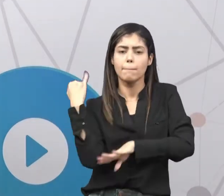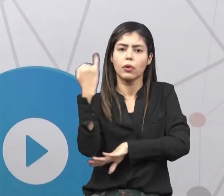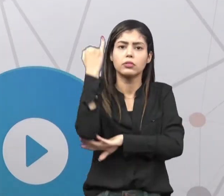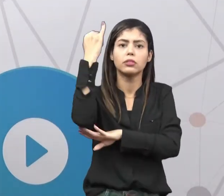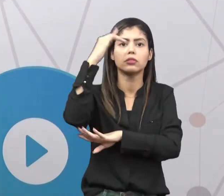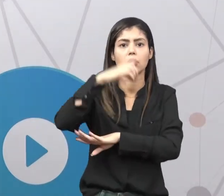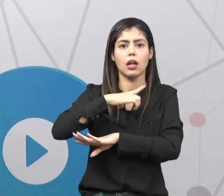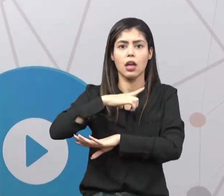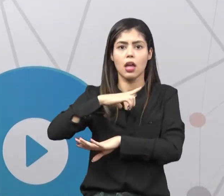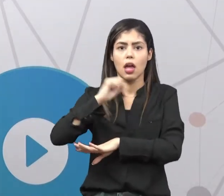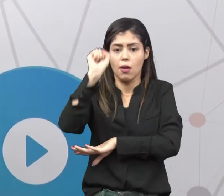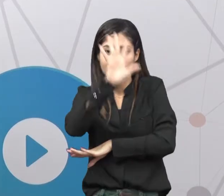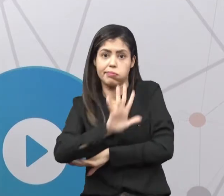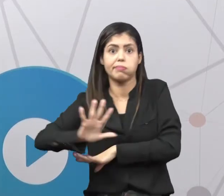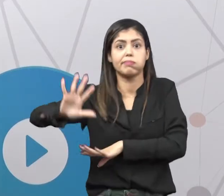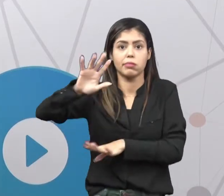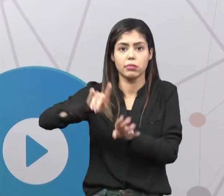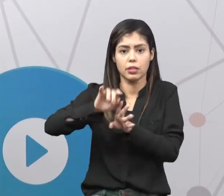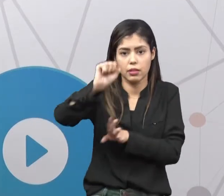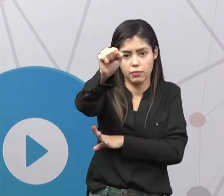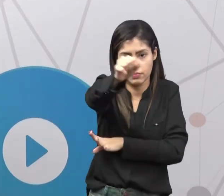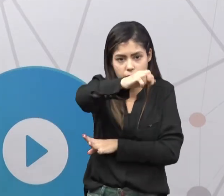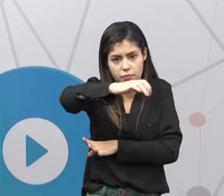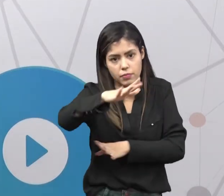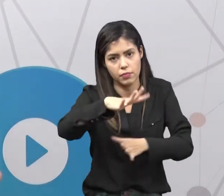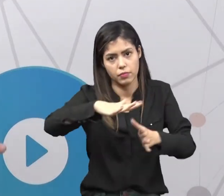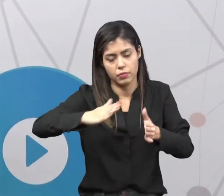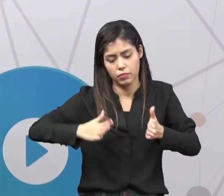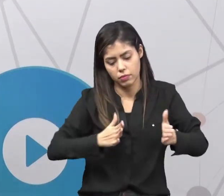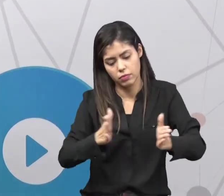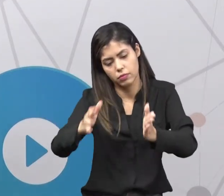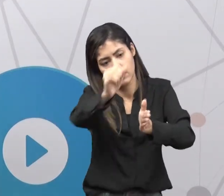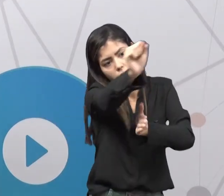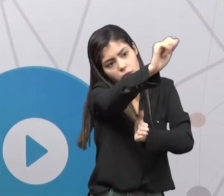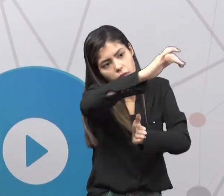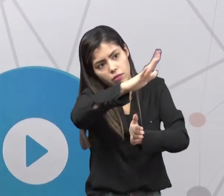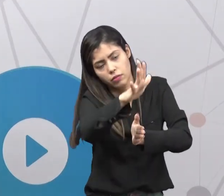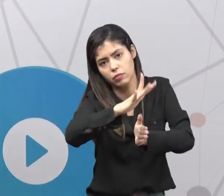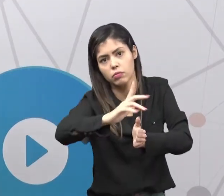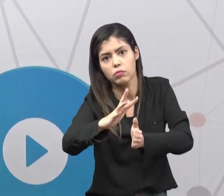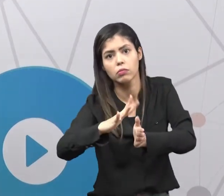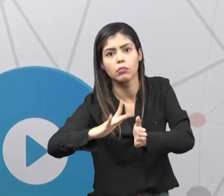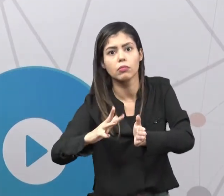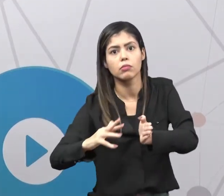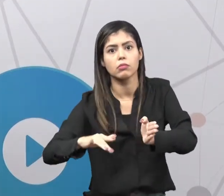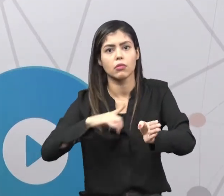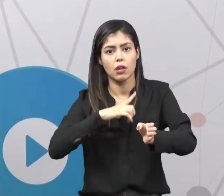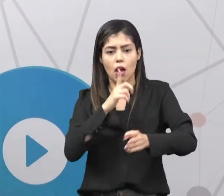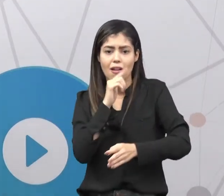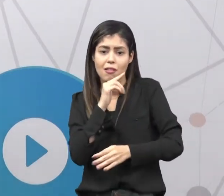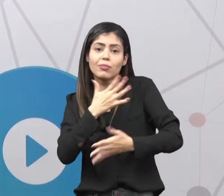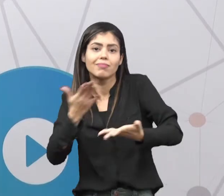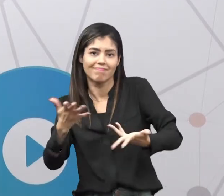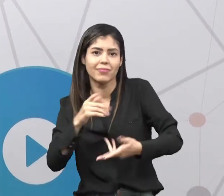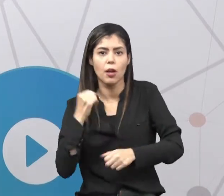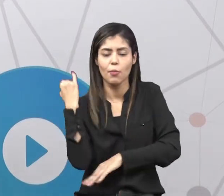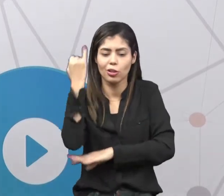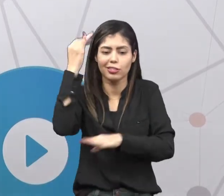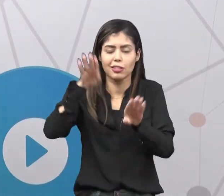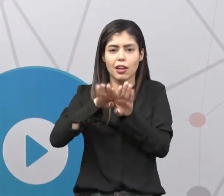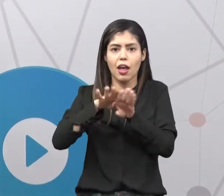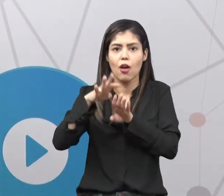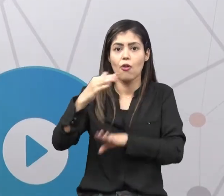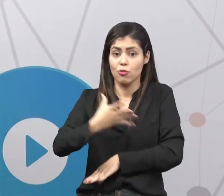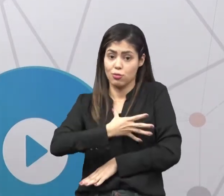importância nas nascentes do rio, né, onde é a parte importante de um rio. Então as matas ciliares é como realmente